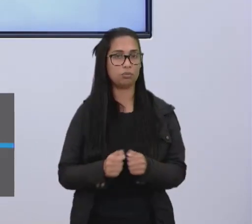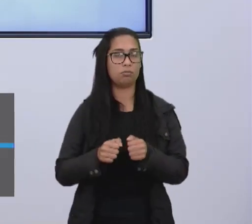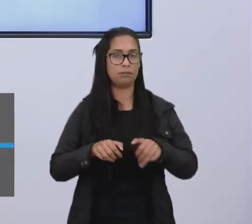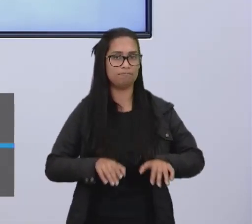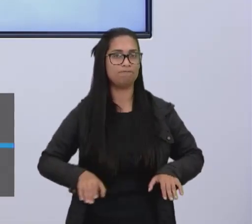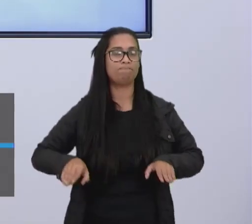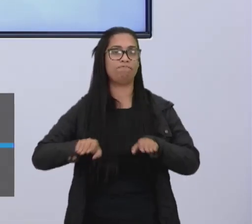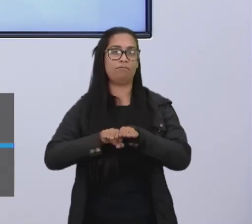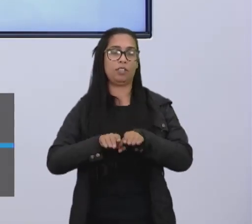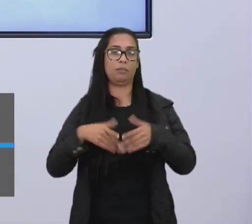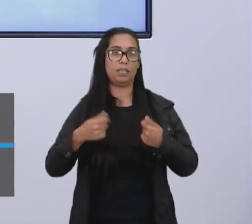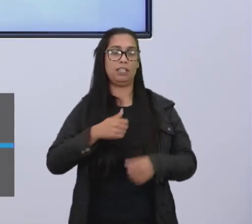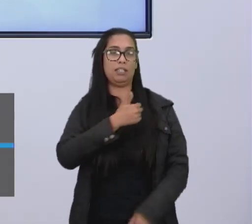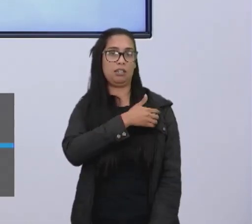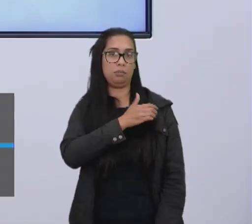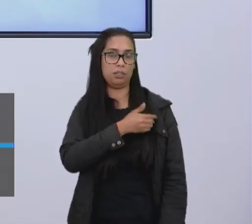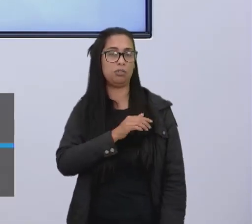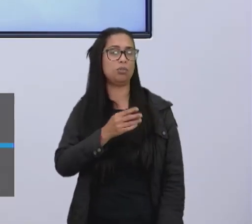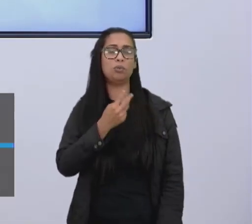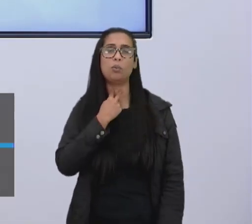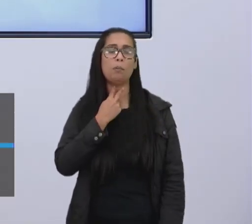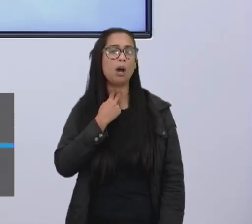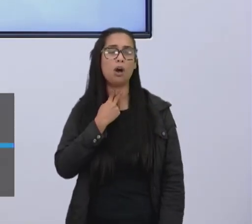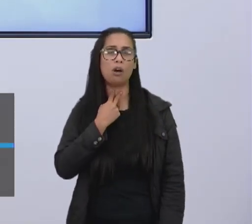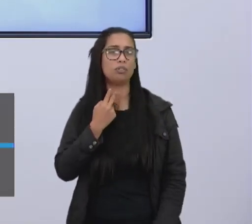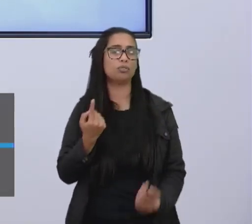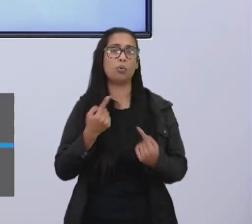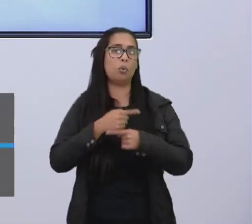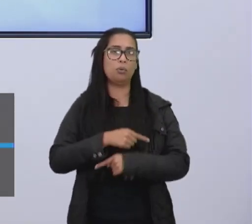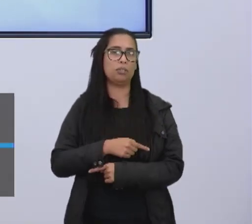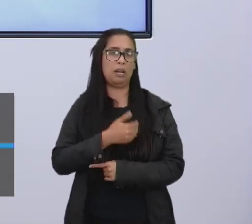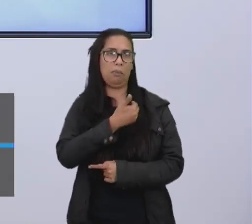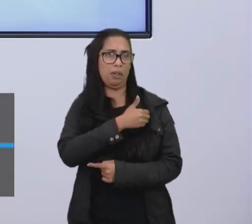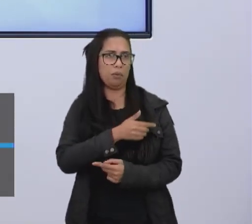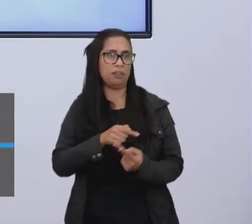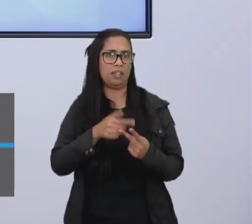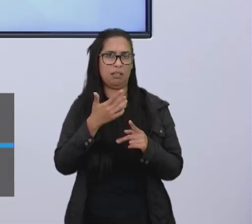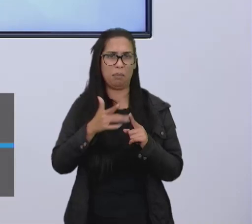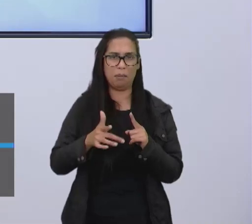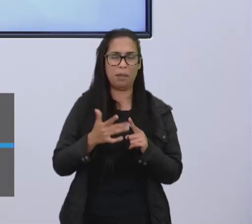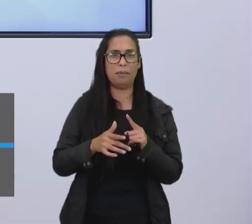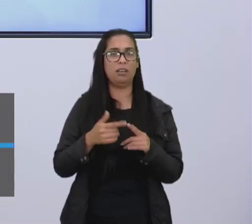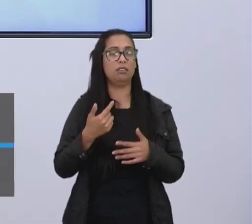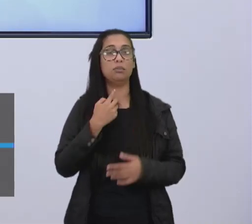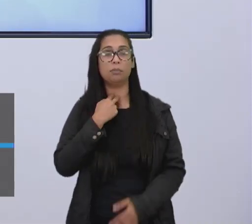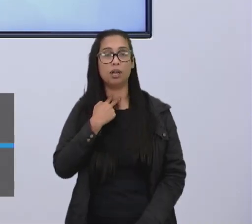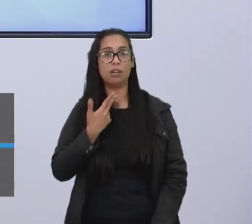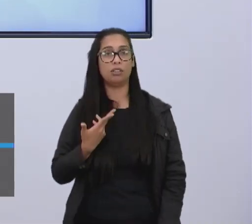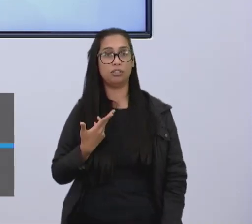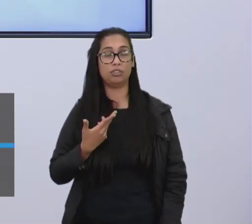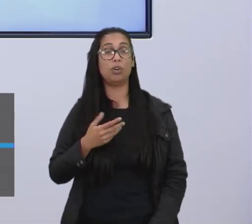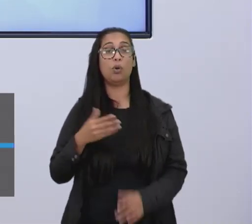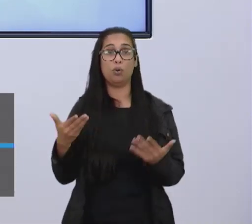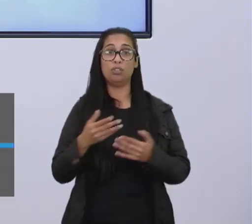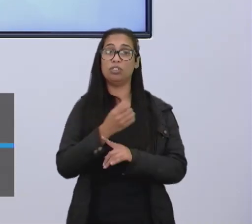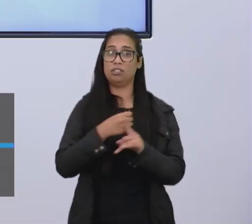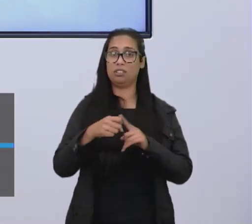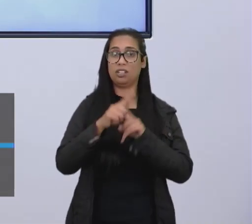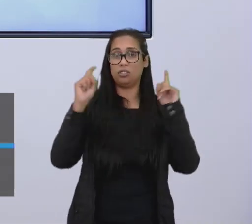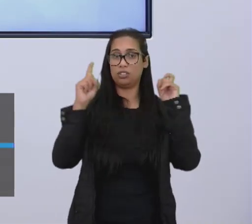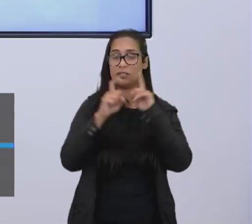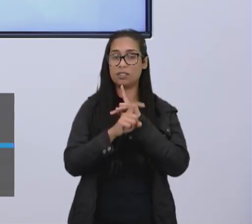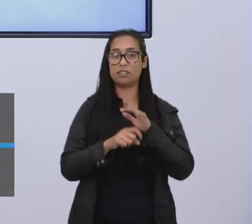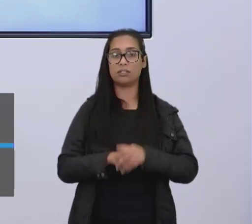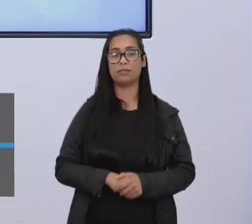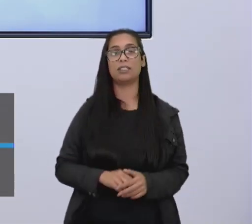o preconceito, a discriminação e a intolerância. E esse comportamento ainda vai ser encontrado na sociedade. E ele é um reflexo